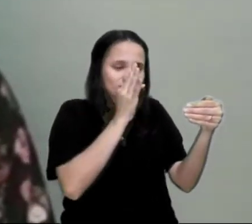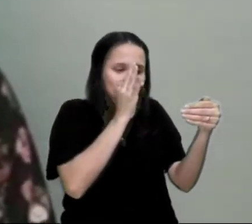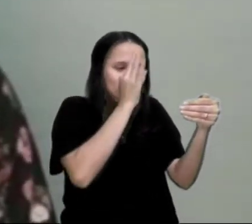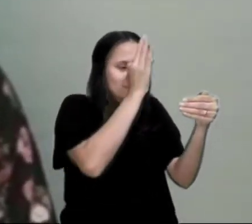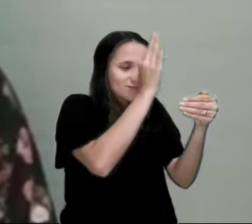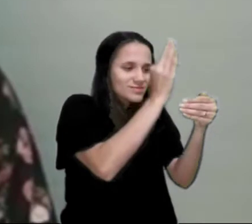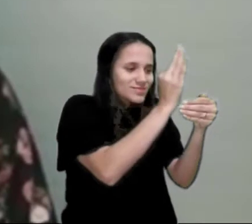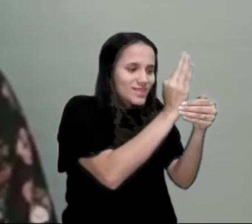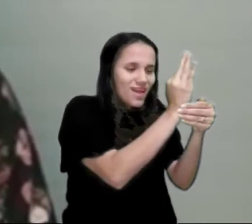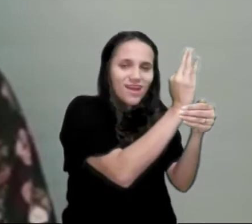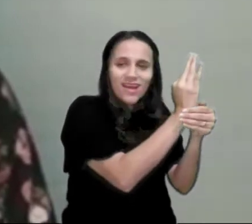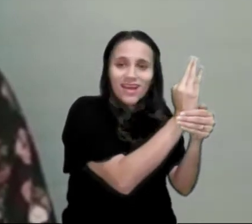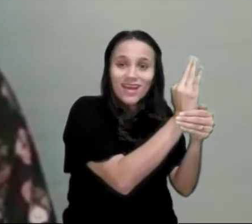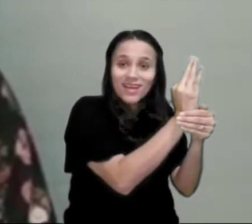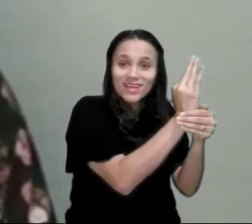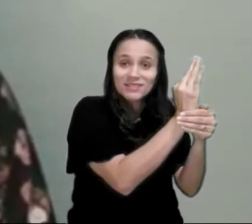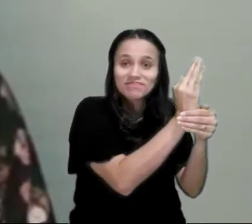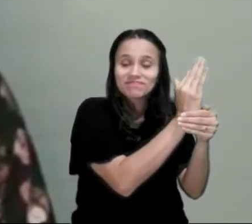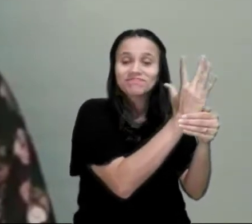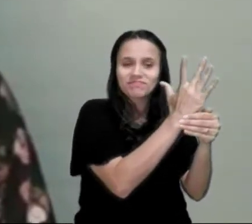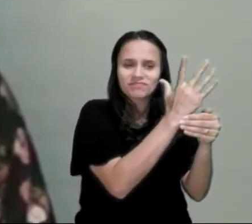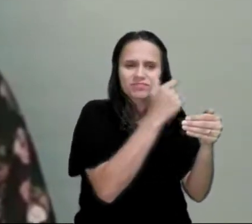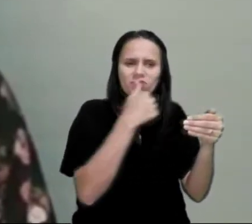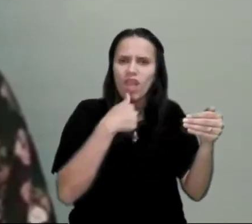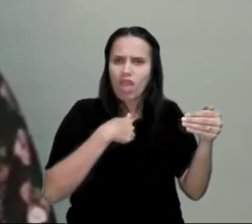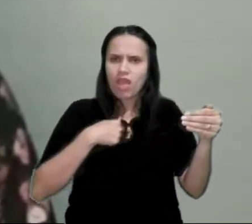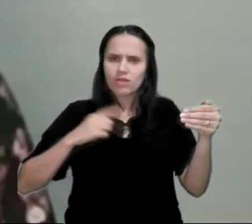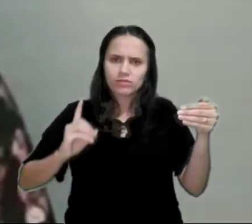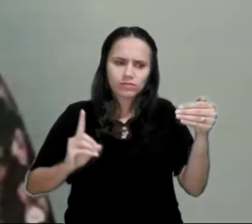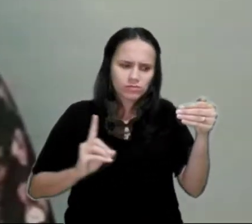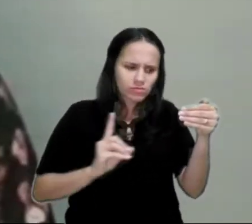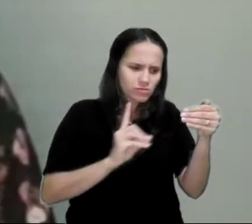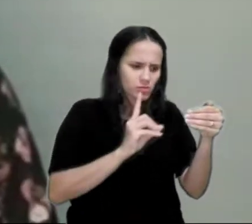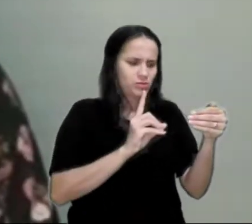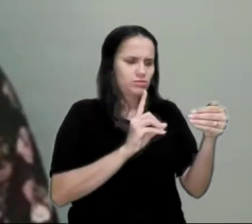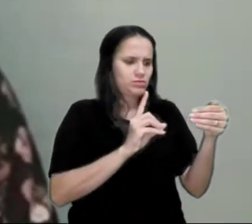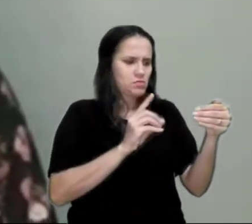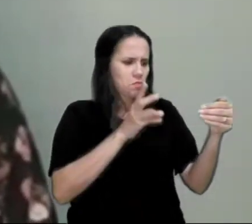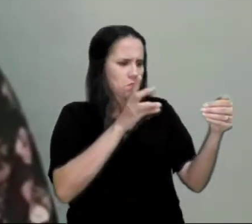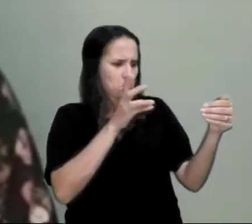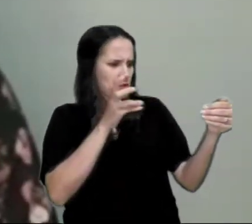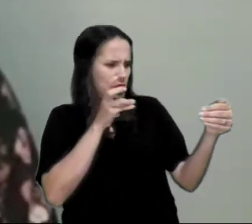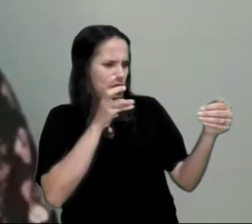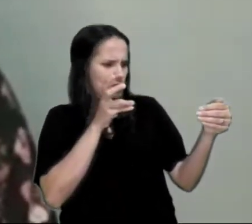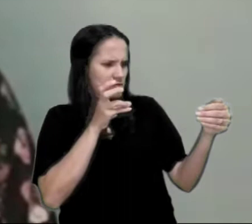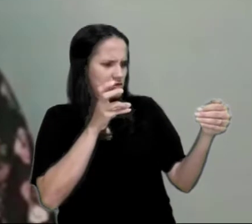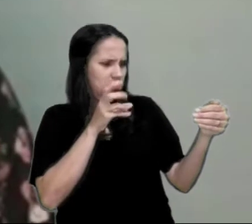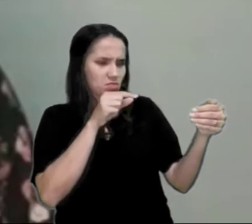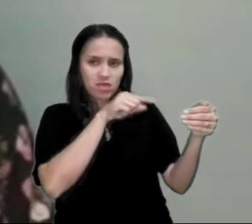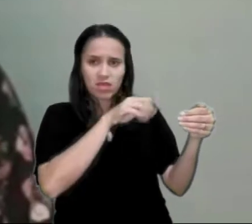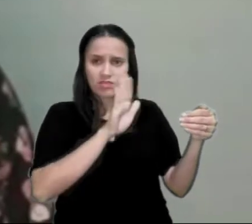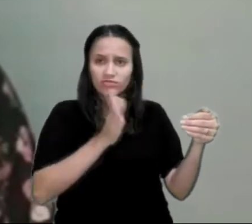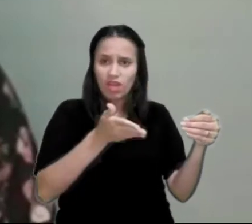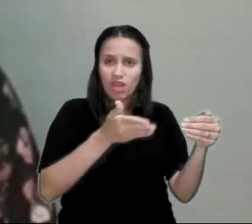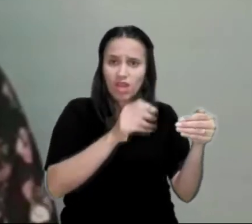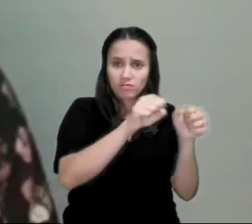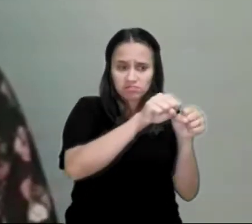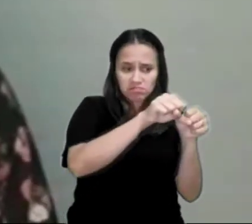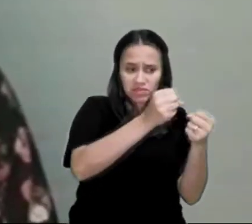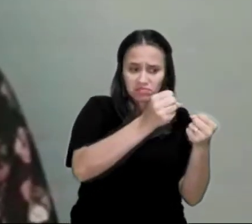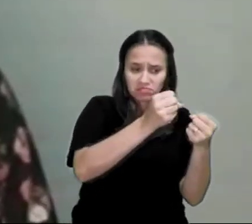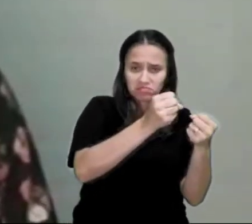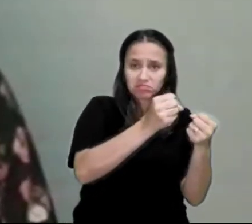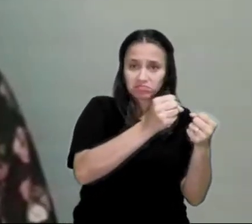adornando a mesa que ficava na varanda dela. Quando eu cheguei perto desse vaso, eu vi que ele